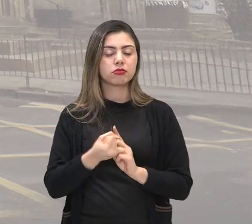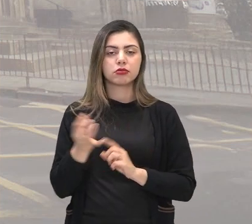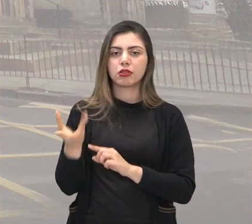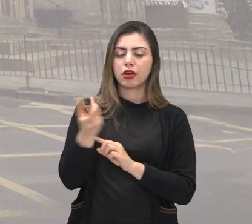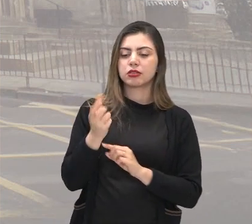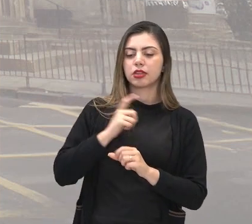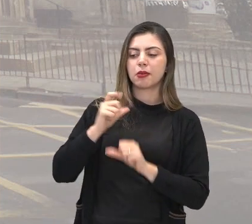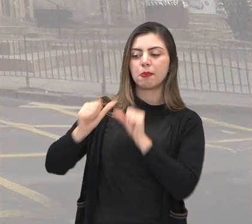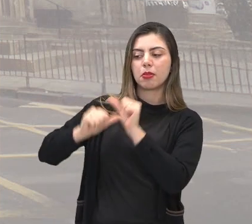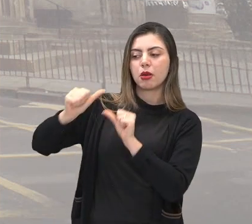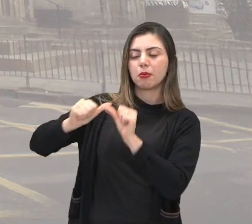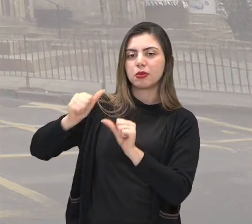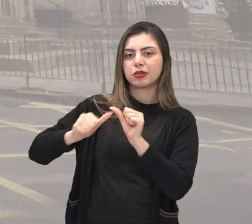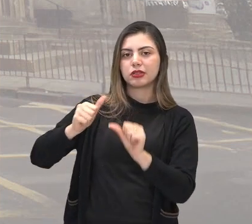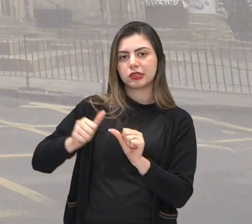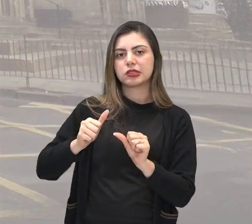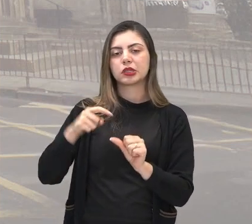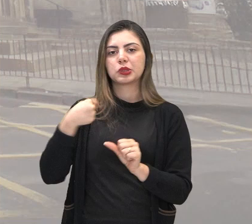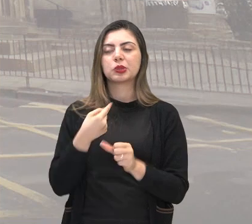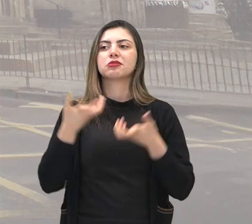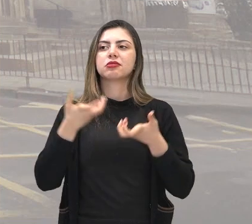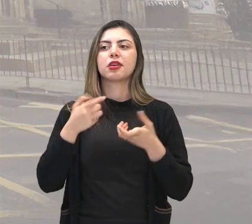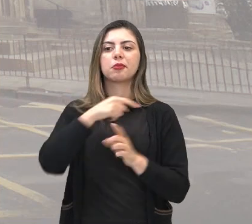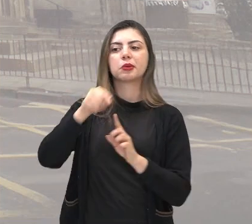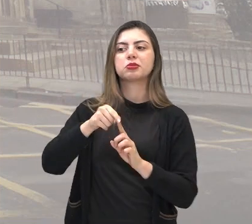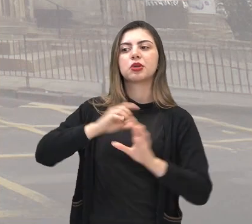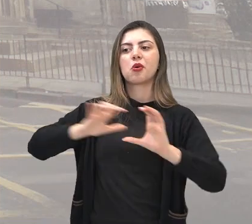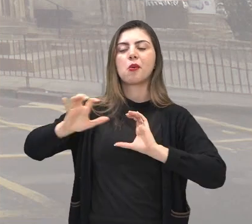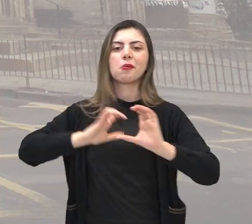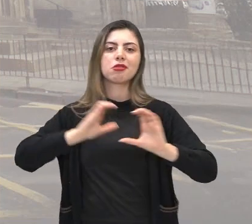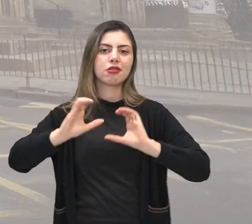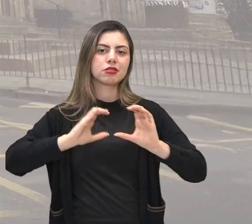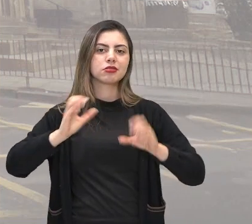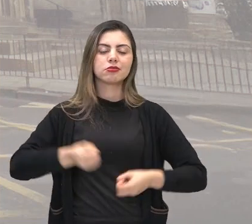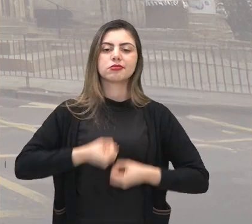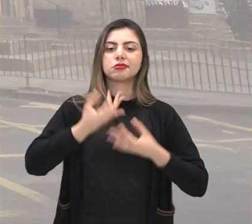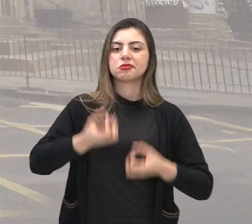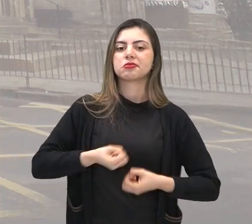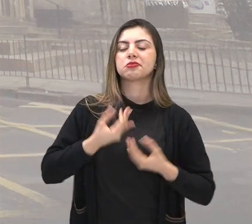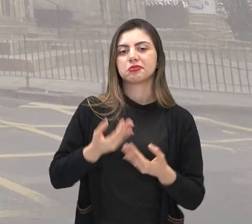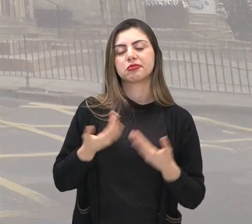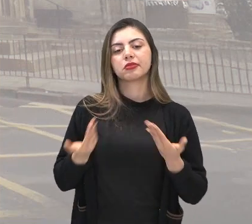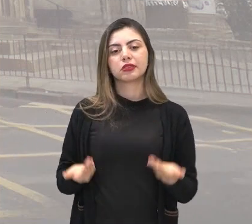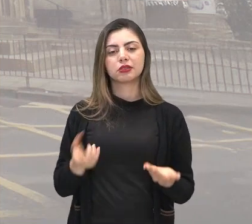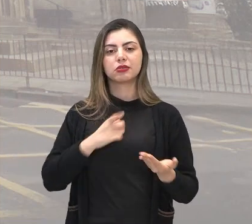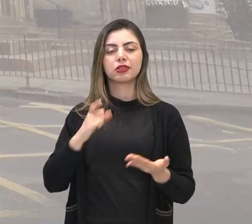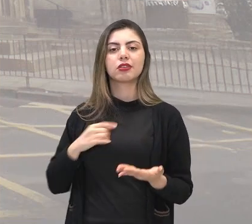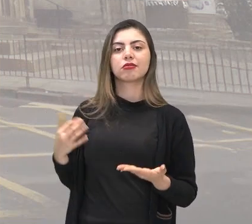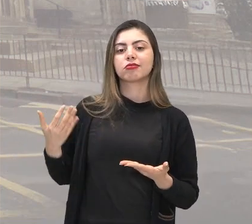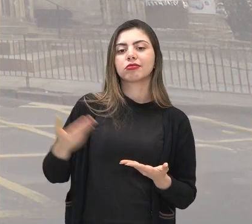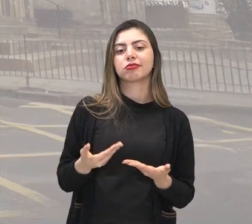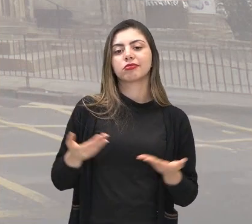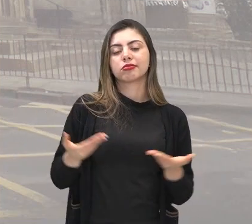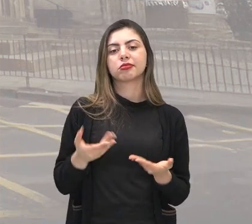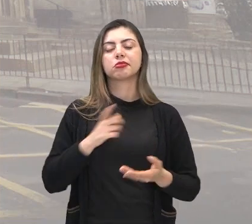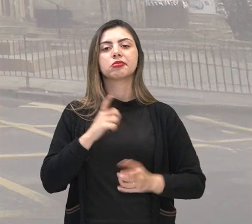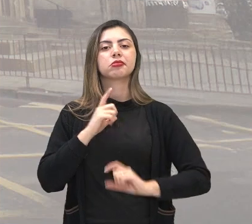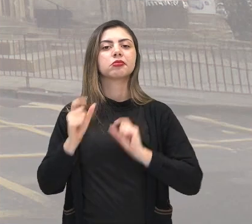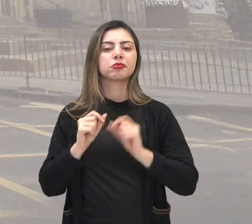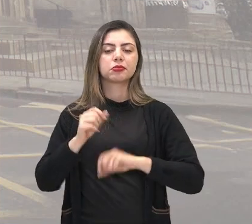acordo com as necessidades do homem de se comunicar de se expressar e até a gente chegar numa produção de arte que ela tenha